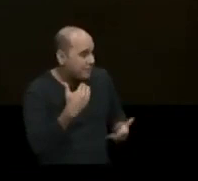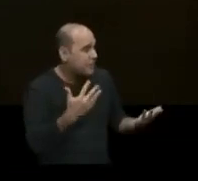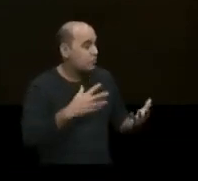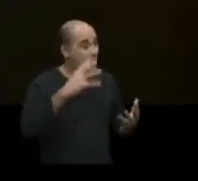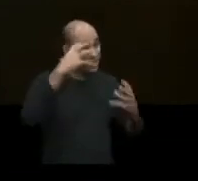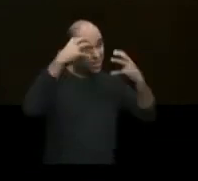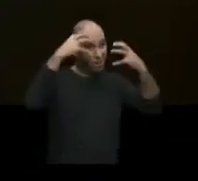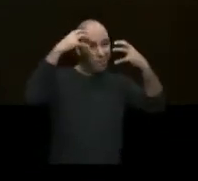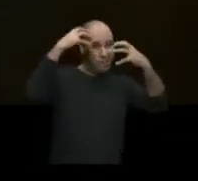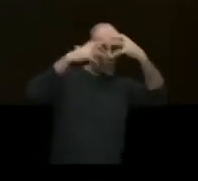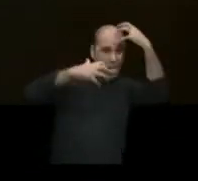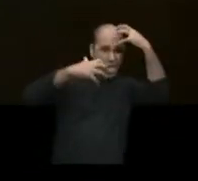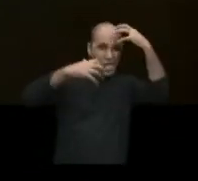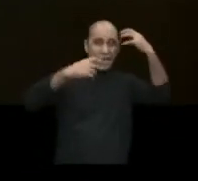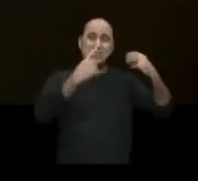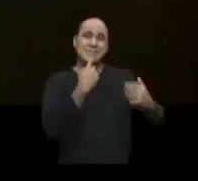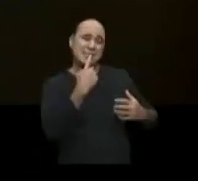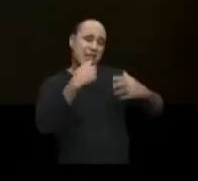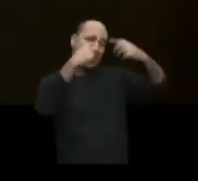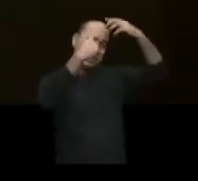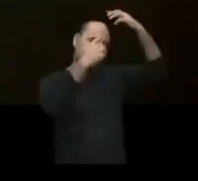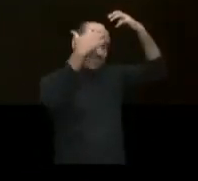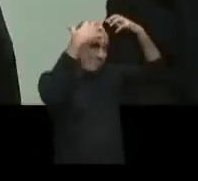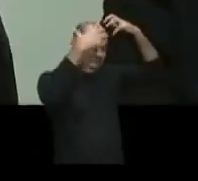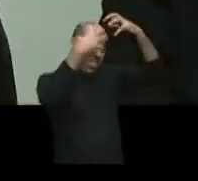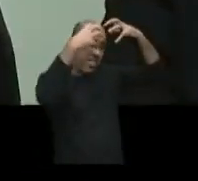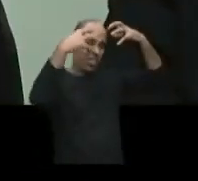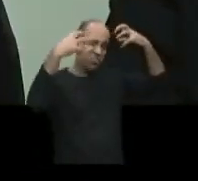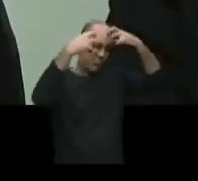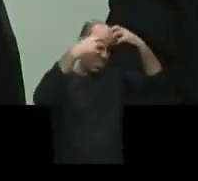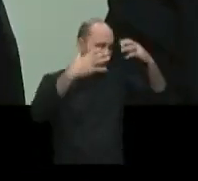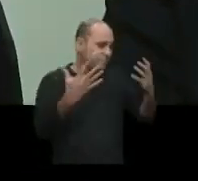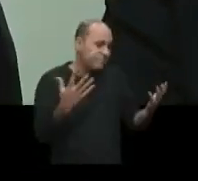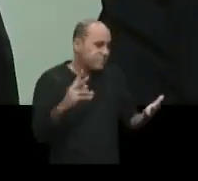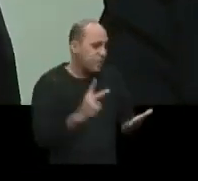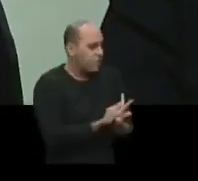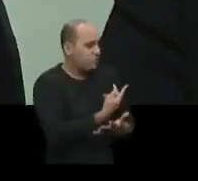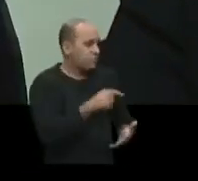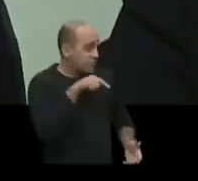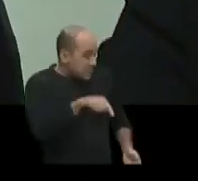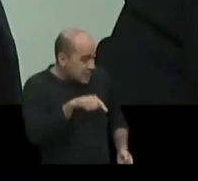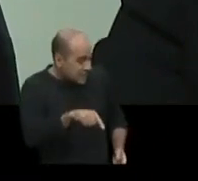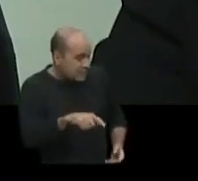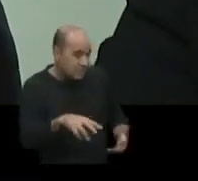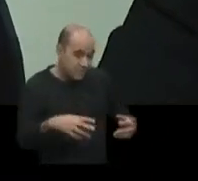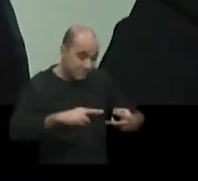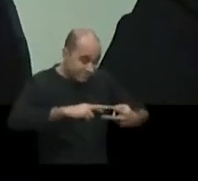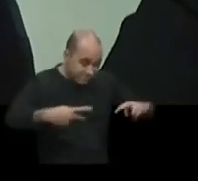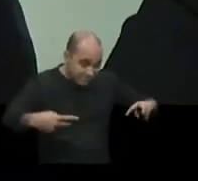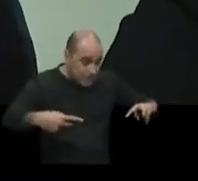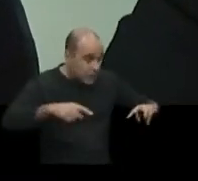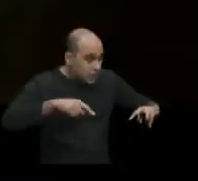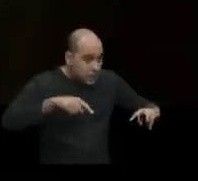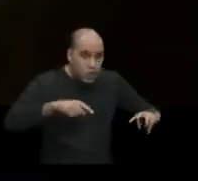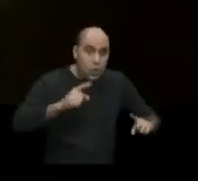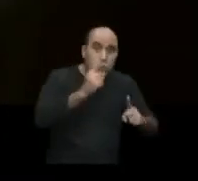rompeu, provocando o AVC hemorrágico. Sem dúvidas, o caso do seu filho é muito